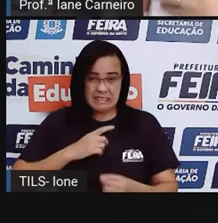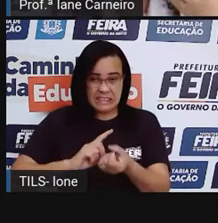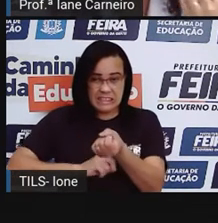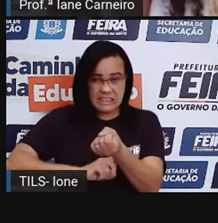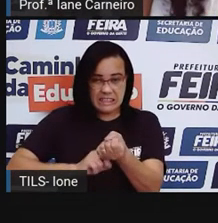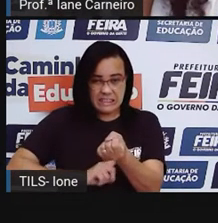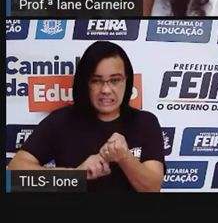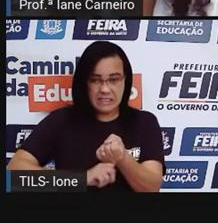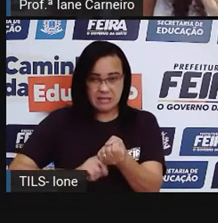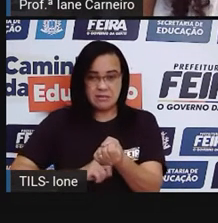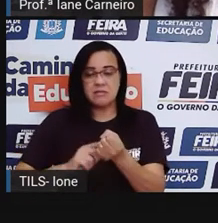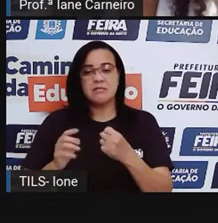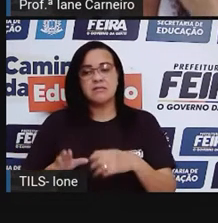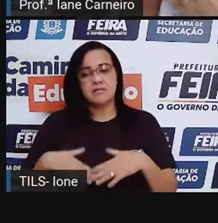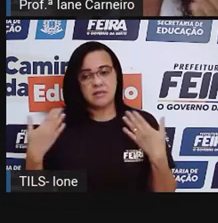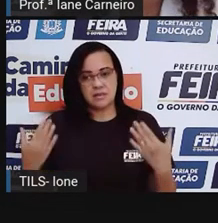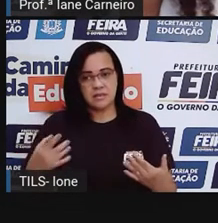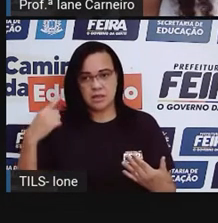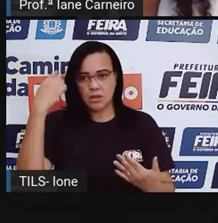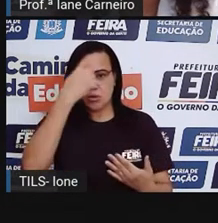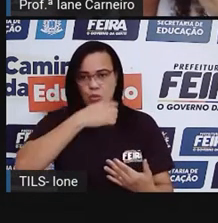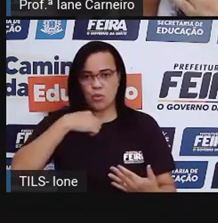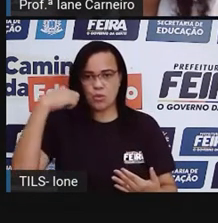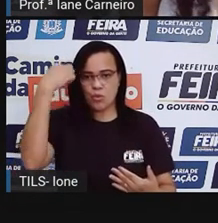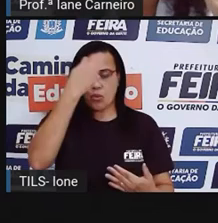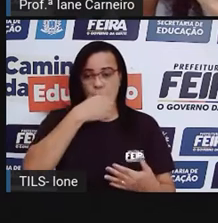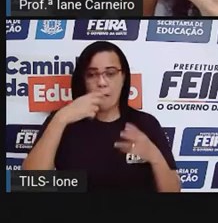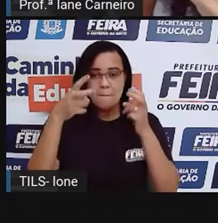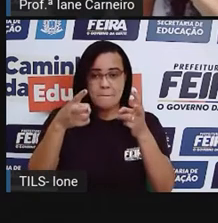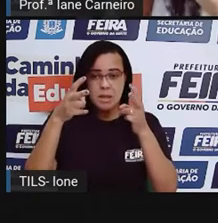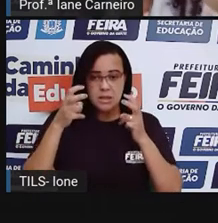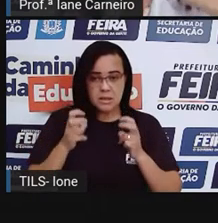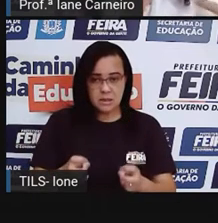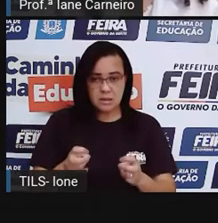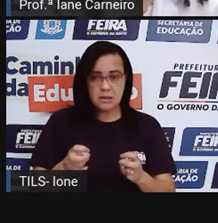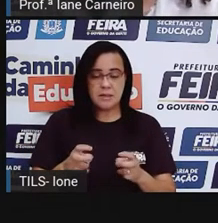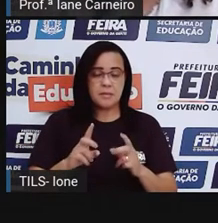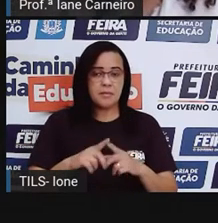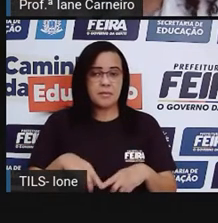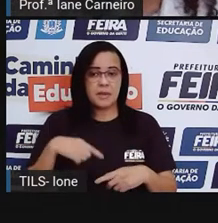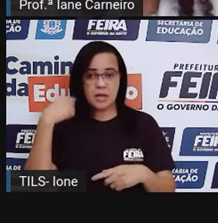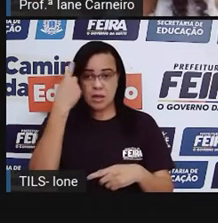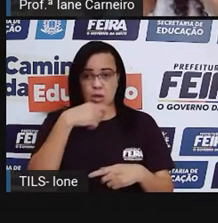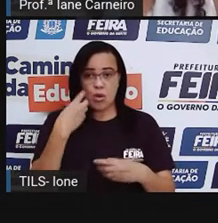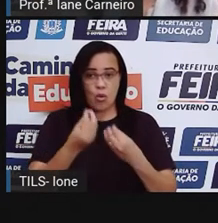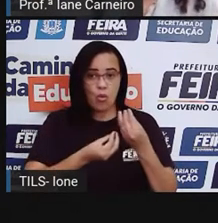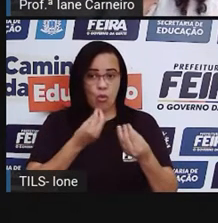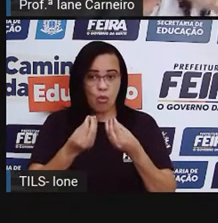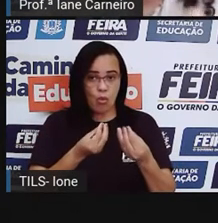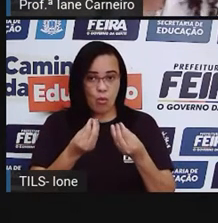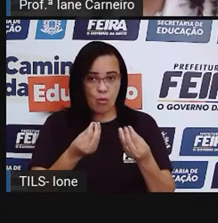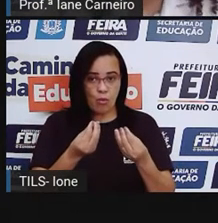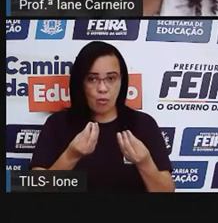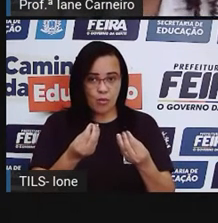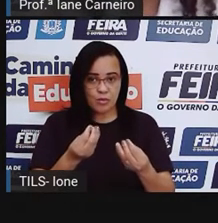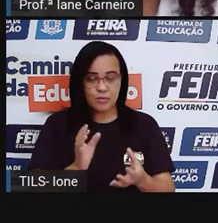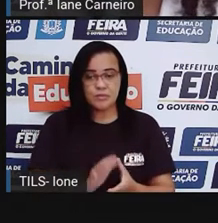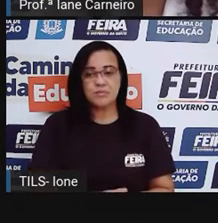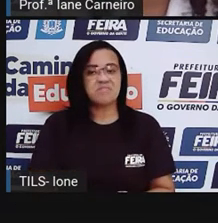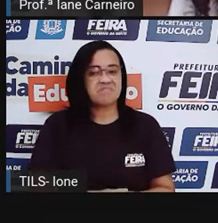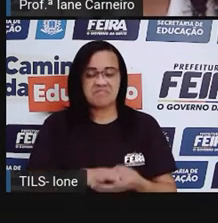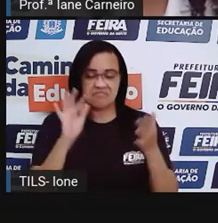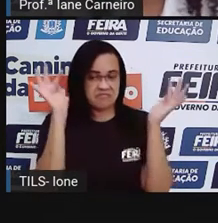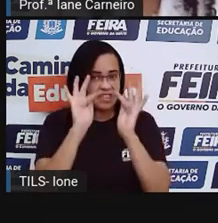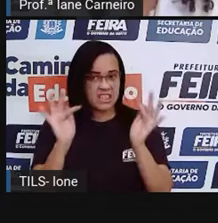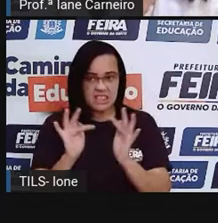Então, quando eu consigo fazer essa leitura aqui, ó, da face dela, né, do corpo dela, eu sei que ela não está muito feliz,